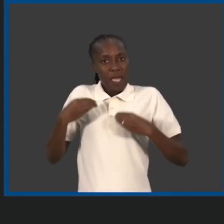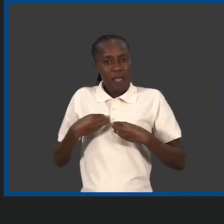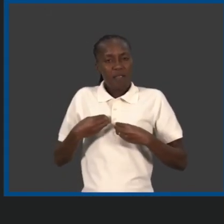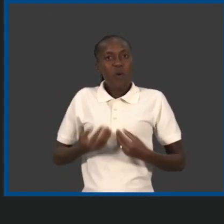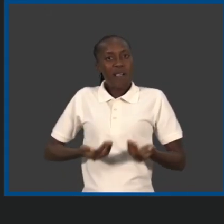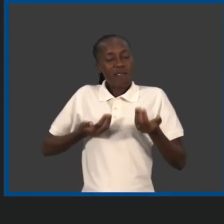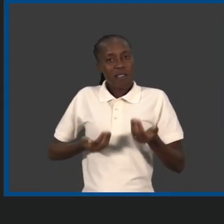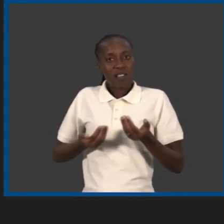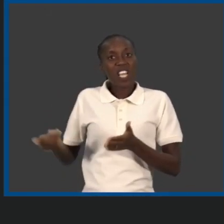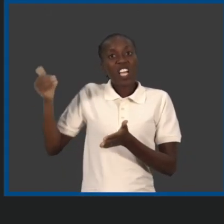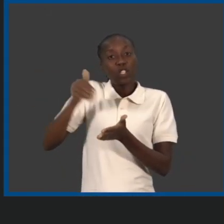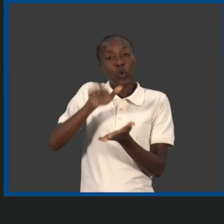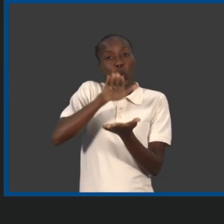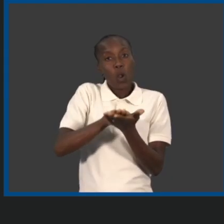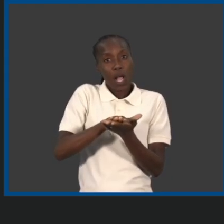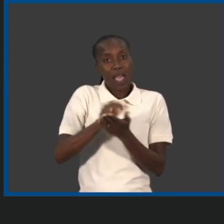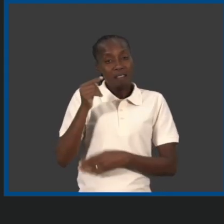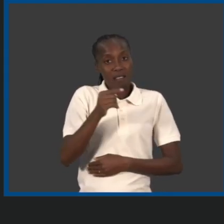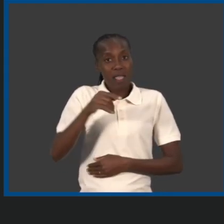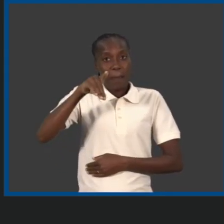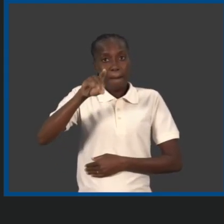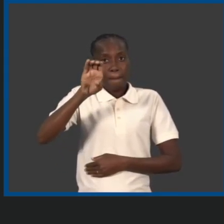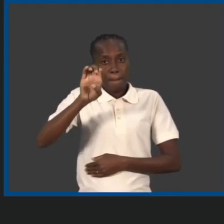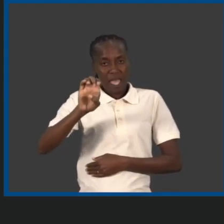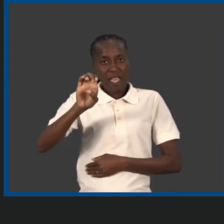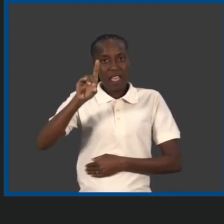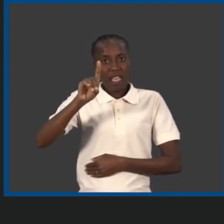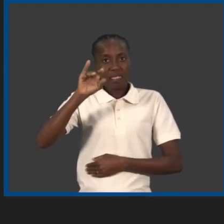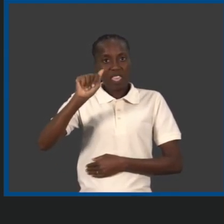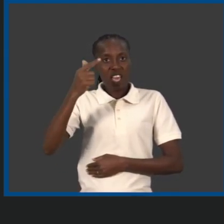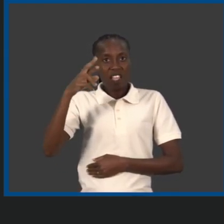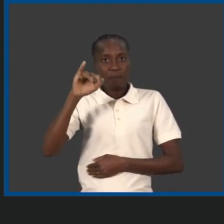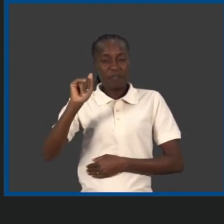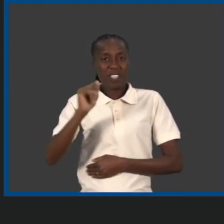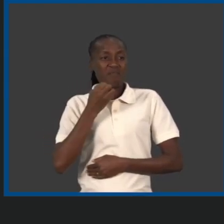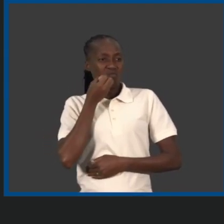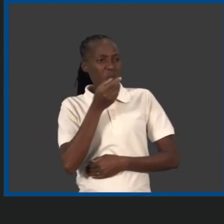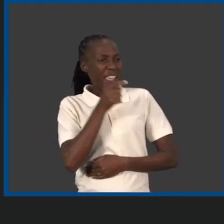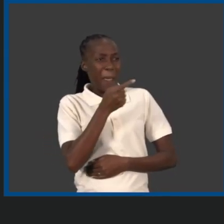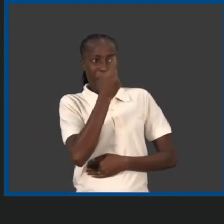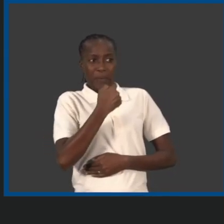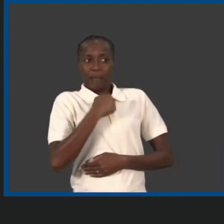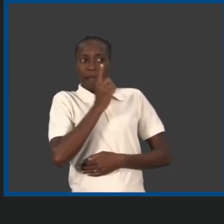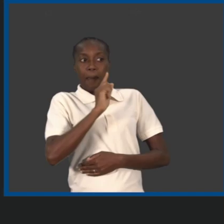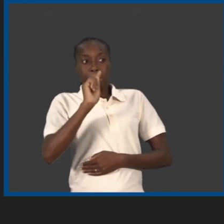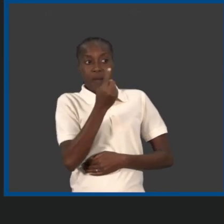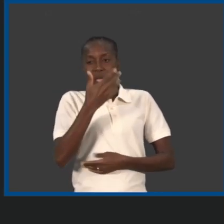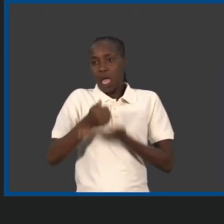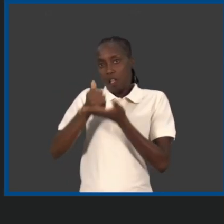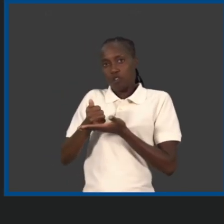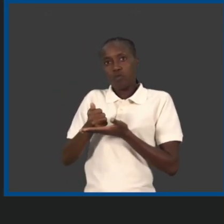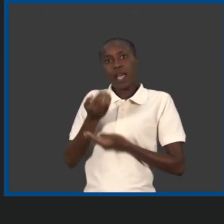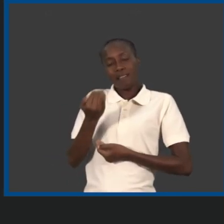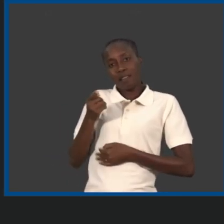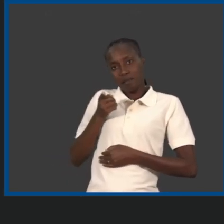Chegou na pediatria, disse para os pediatras, não me façam perguntas. Primeiro atendam esta